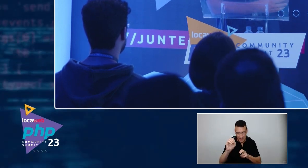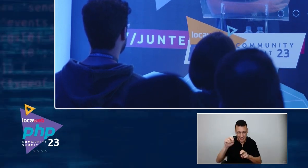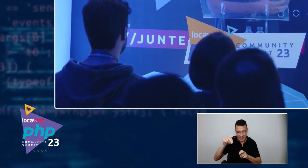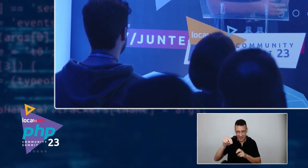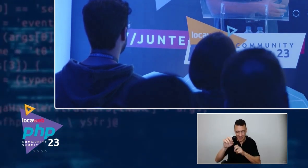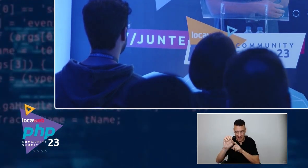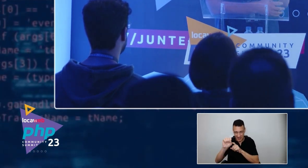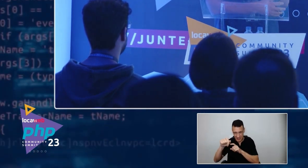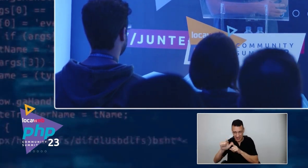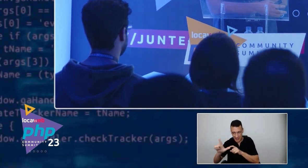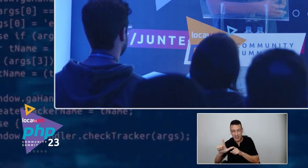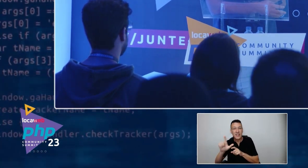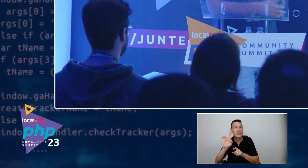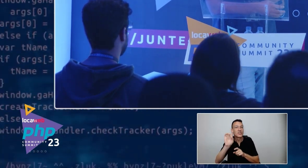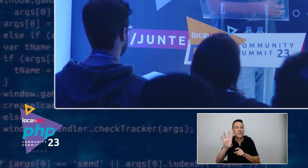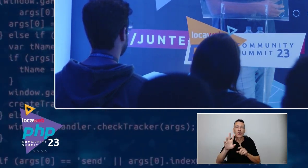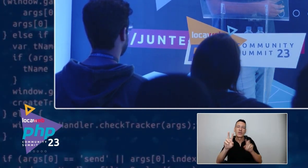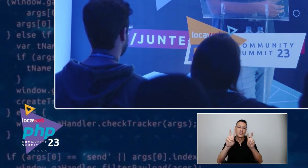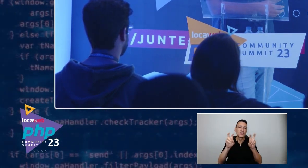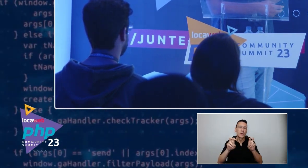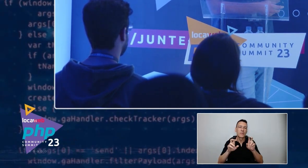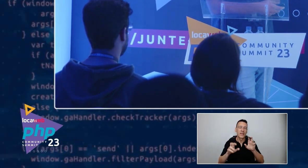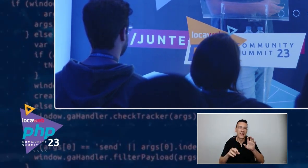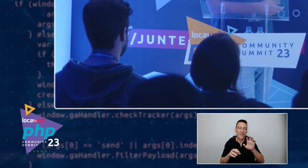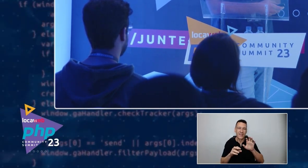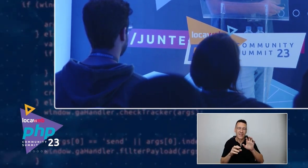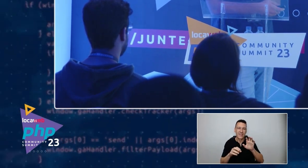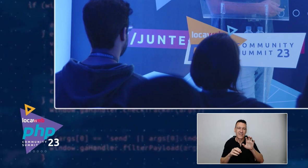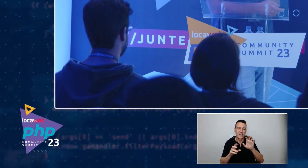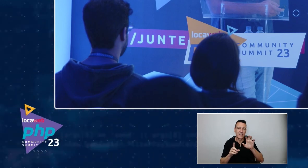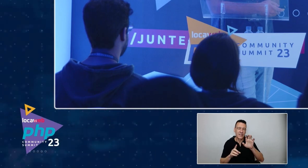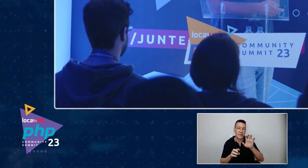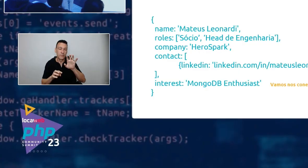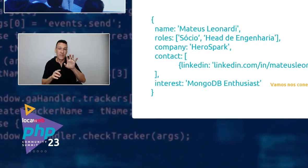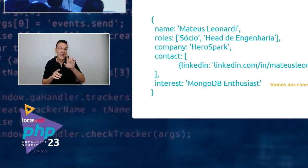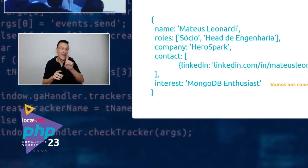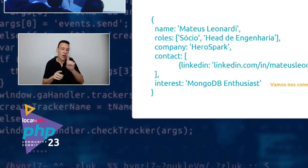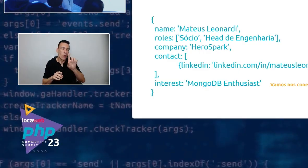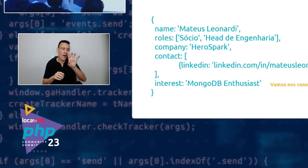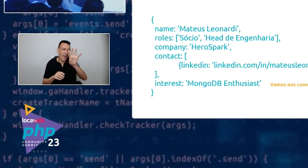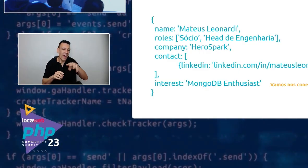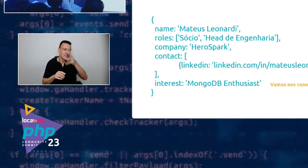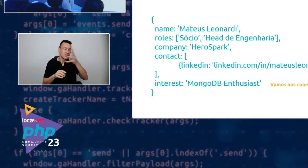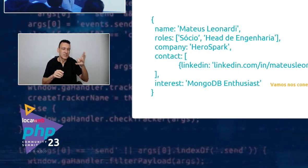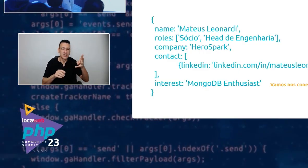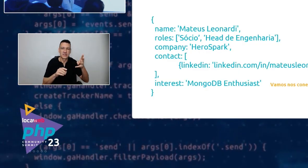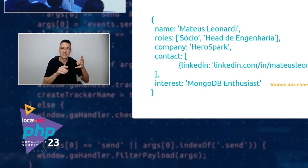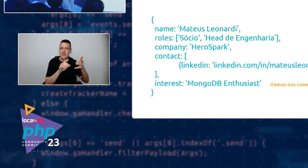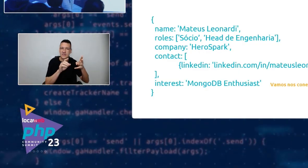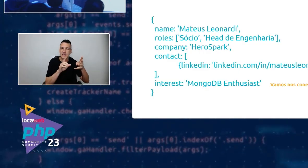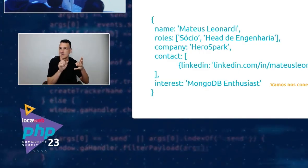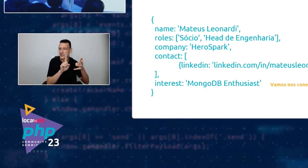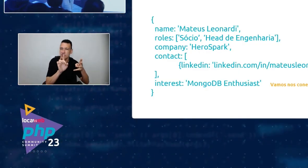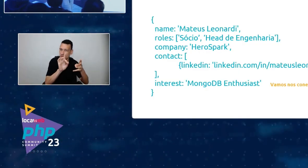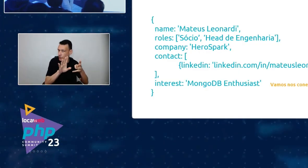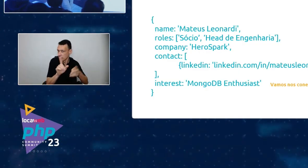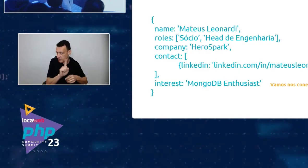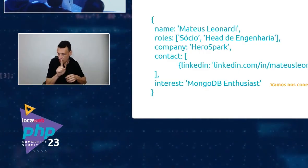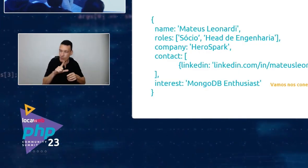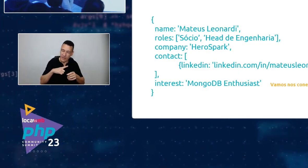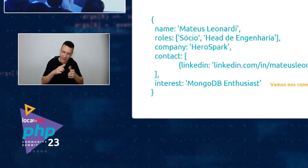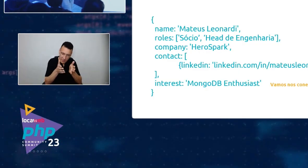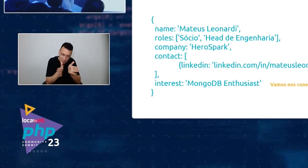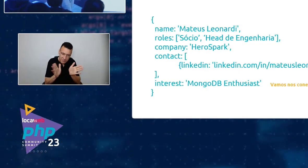dados não relacionais e afins e a gente hoje vai tentar entender que não é só sobre isso é um pouco além né É não apenas